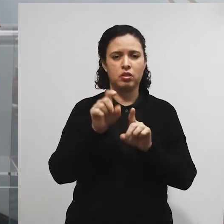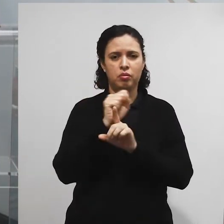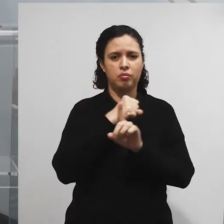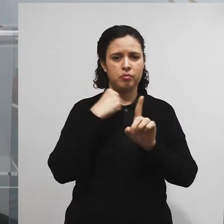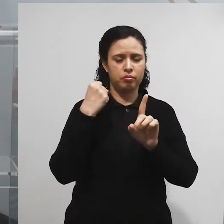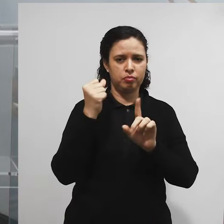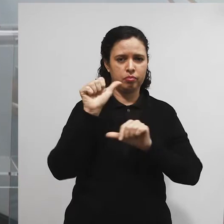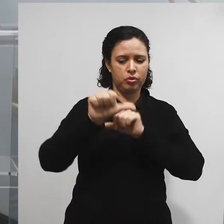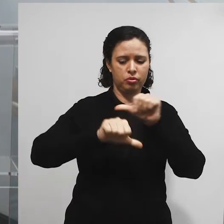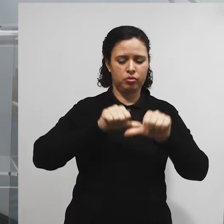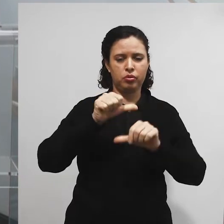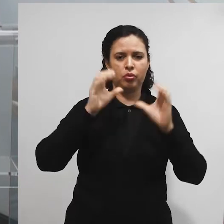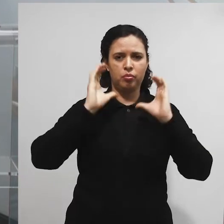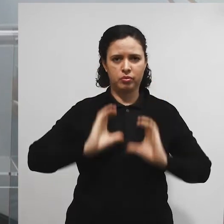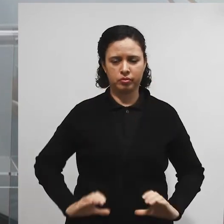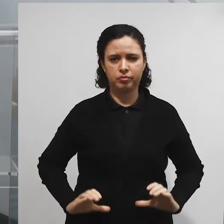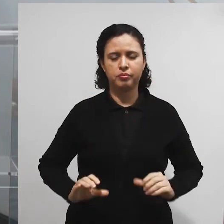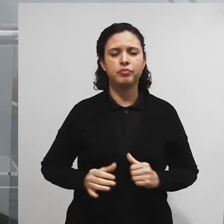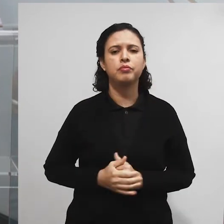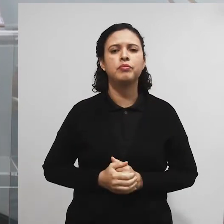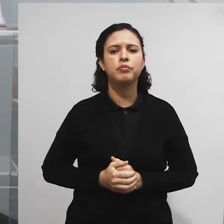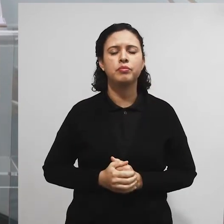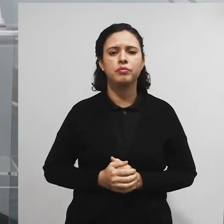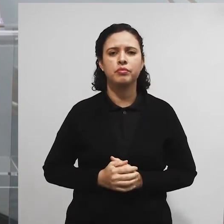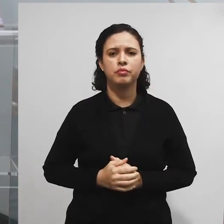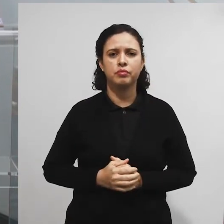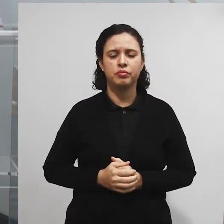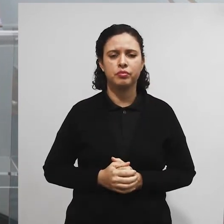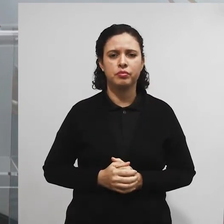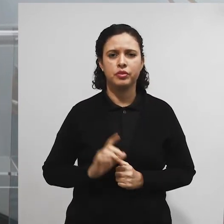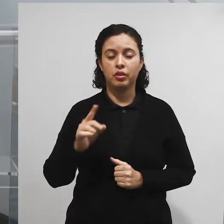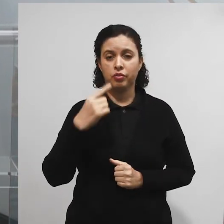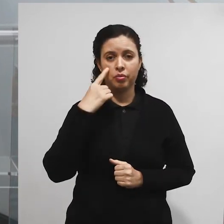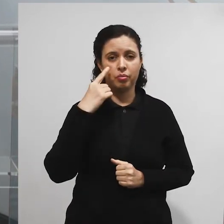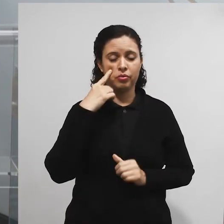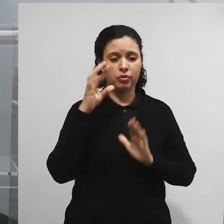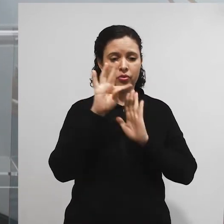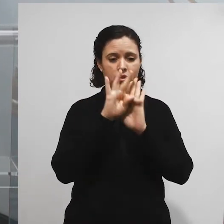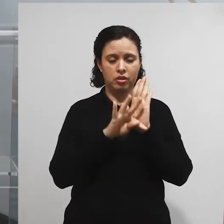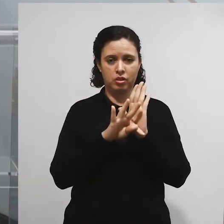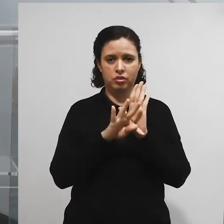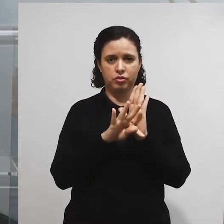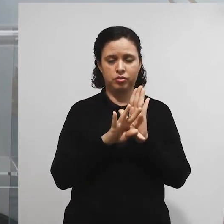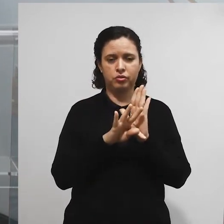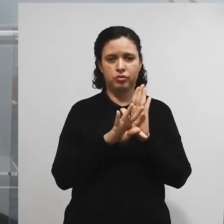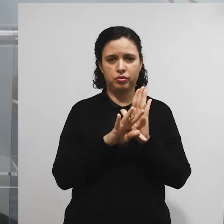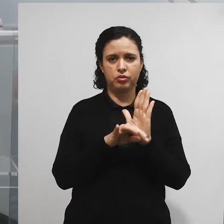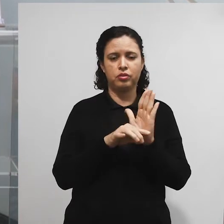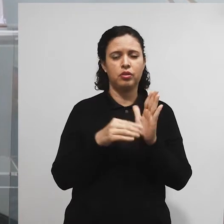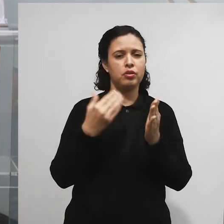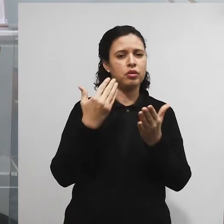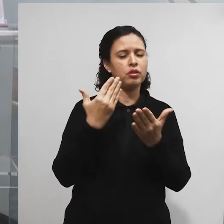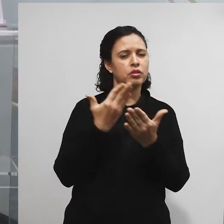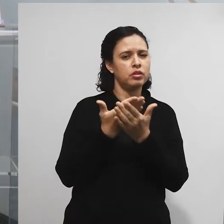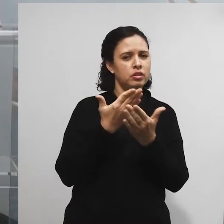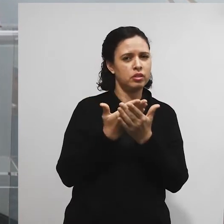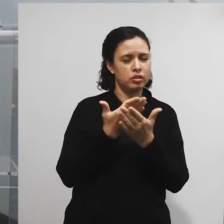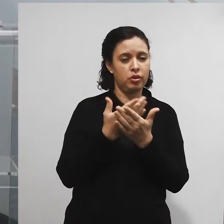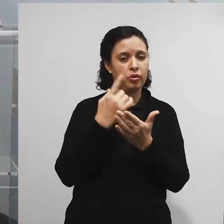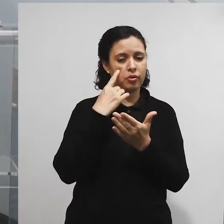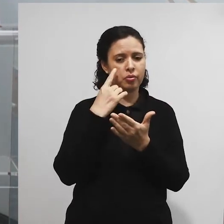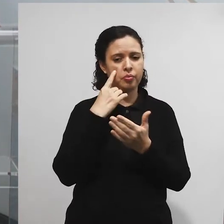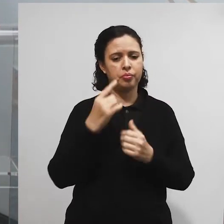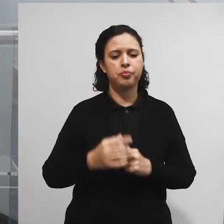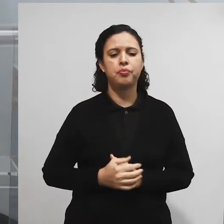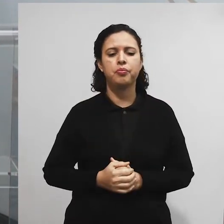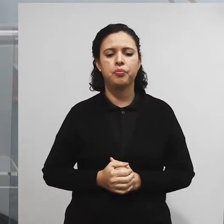o nosso comportamento. Muito bem, vamos voltar para o texto para que a gente possa fazer um entendimento aqui a partir do que eu trouxe